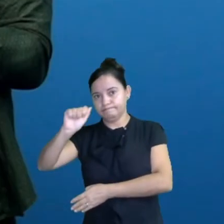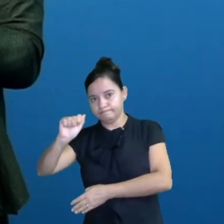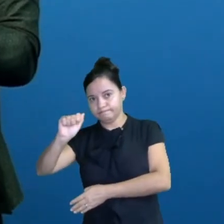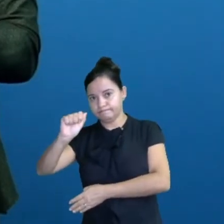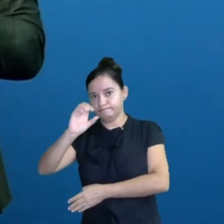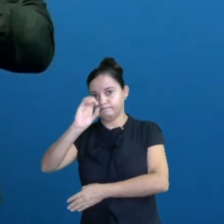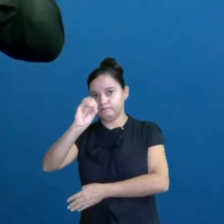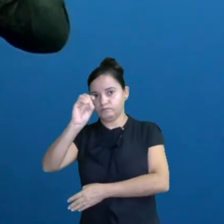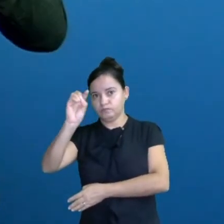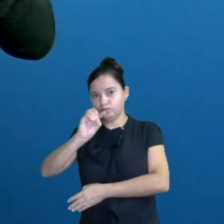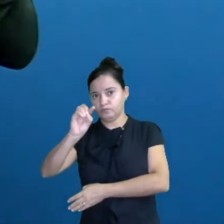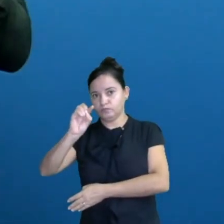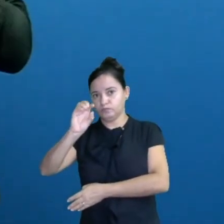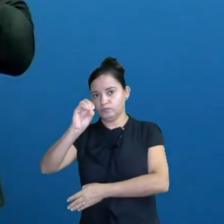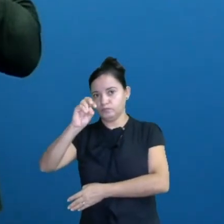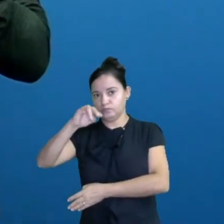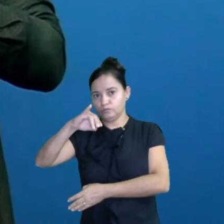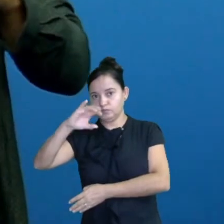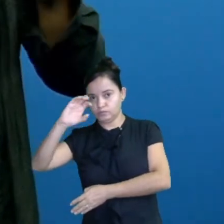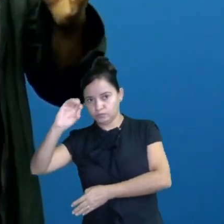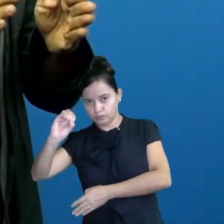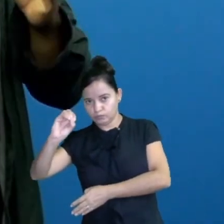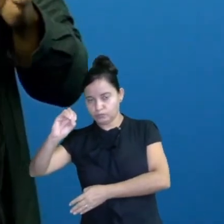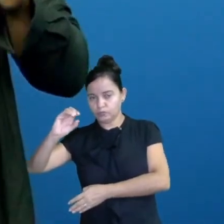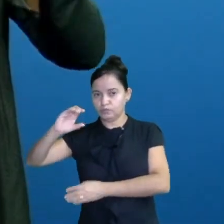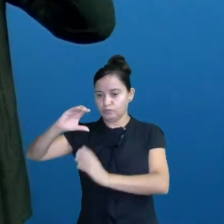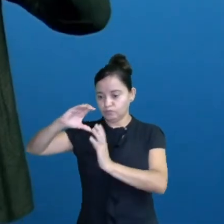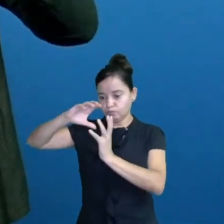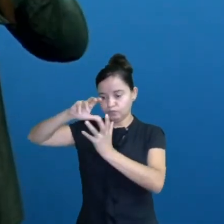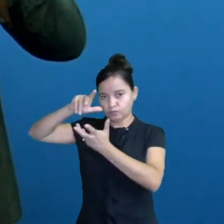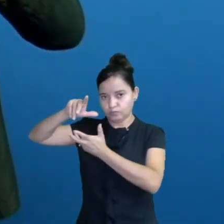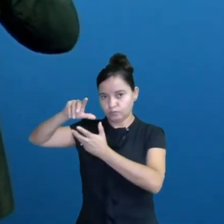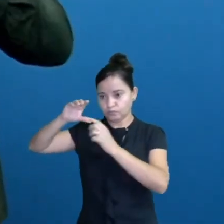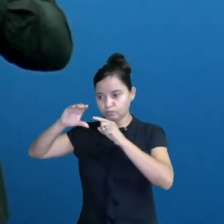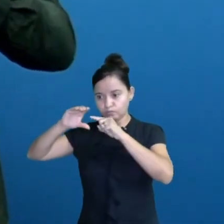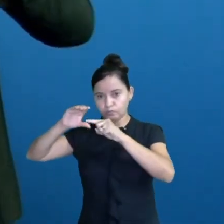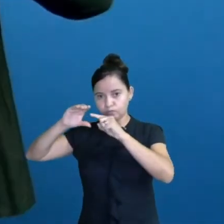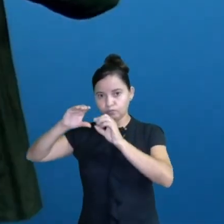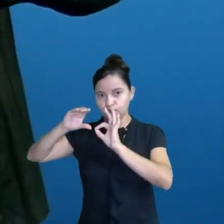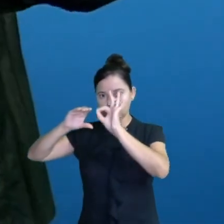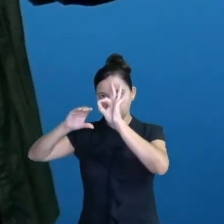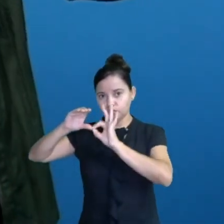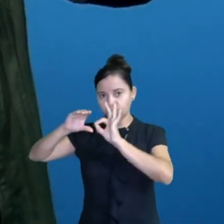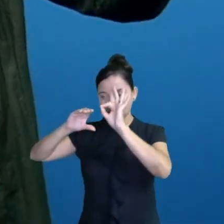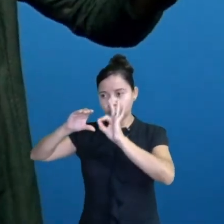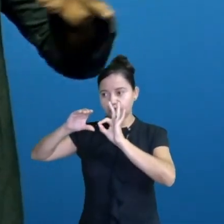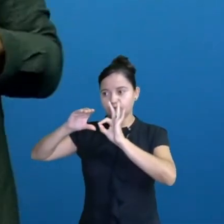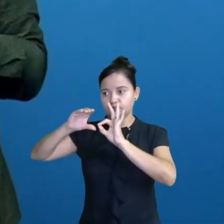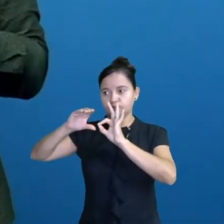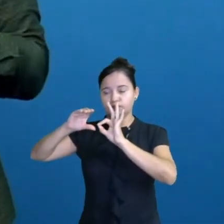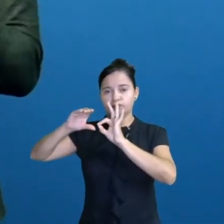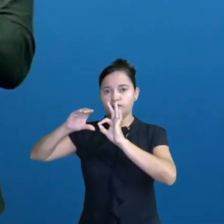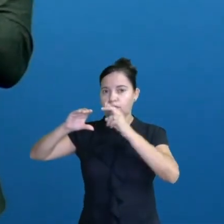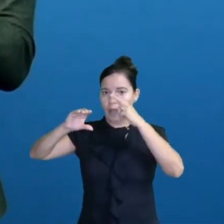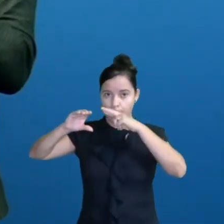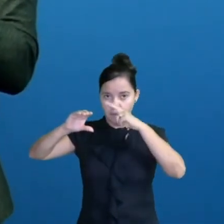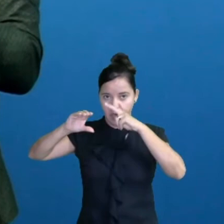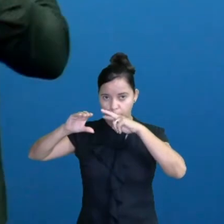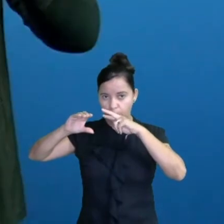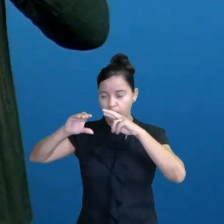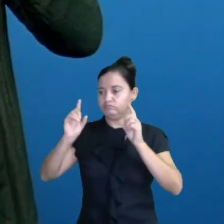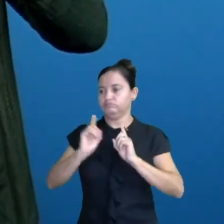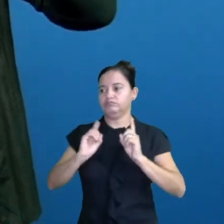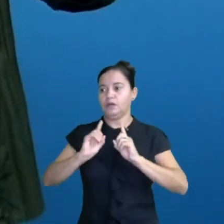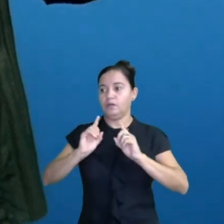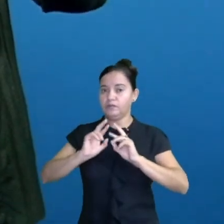calor ideal. Queria reforçar mais uma vez, camada de ozônio e efeito estufa não são a mesma coisa, estão dentro do mesmo universo. É você entender que o